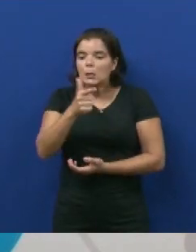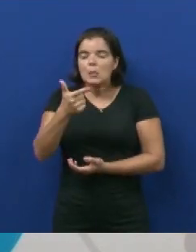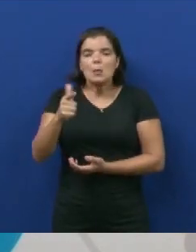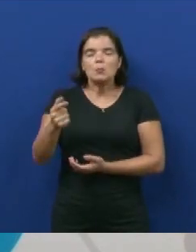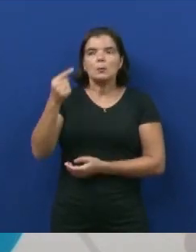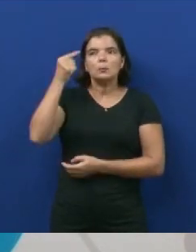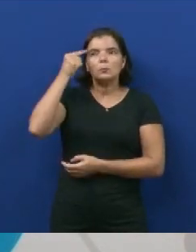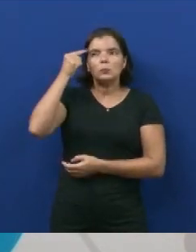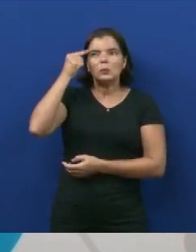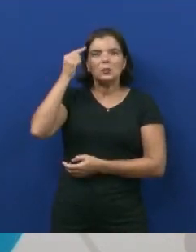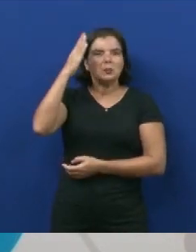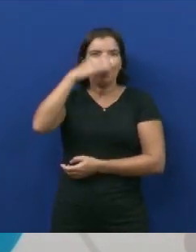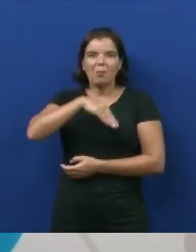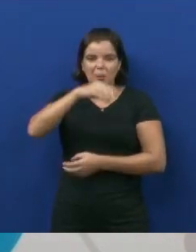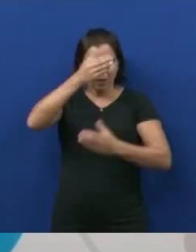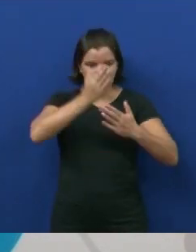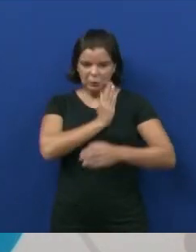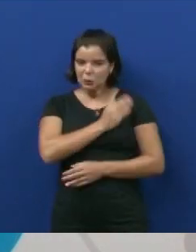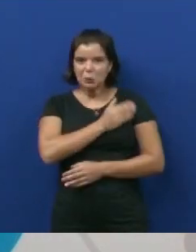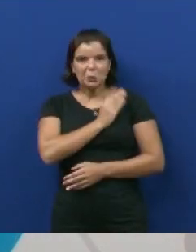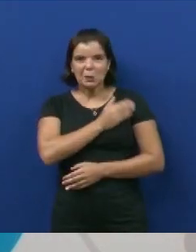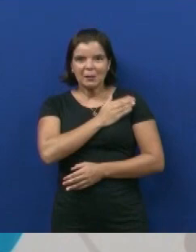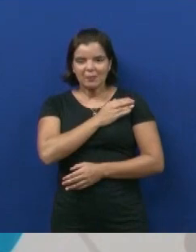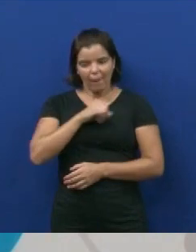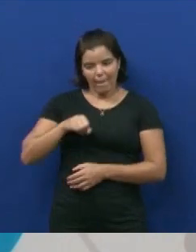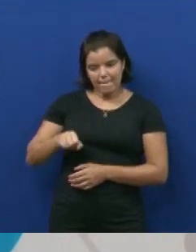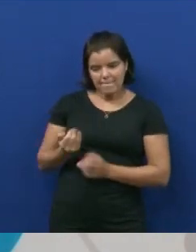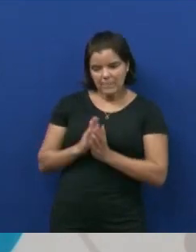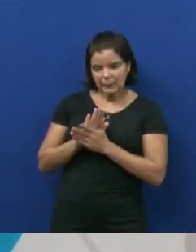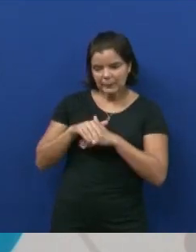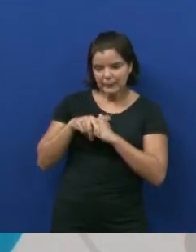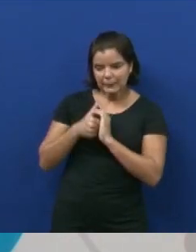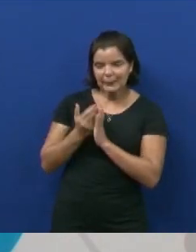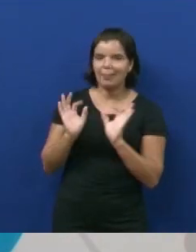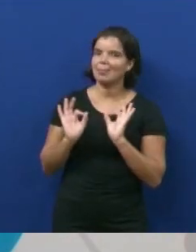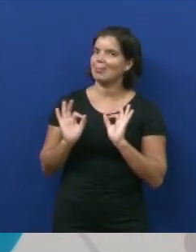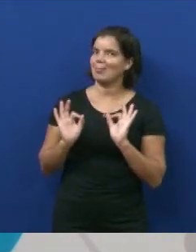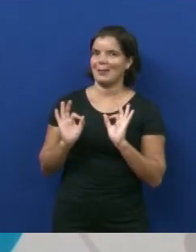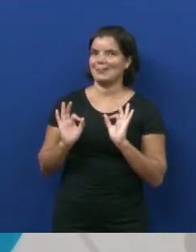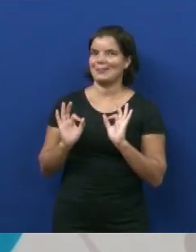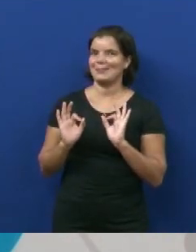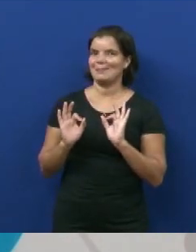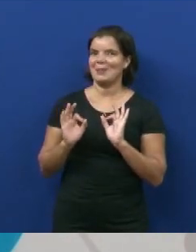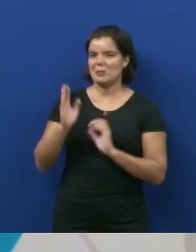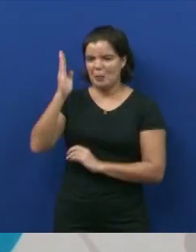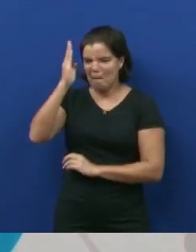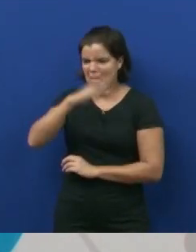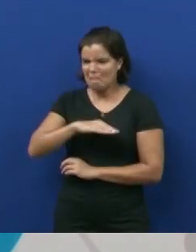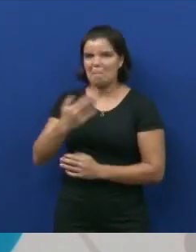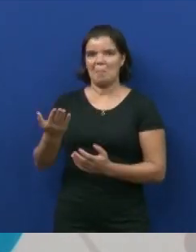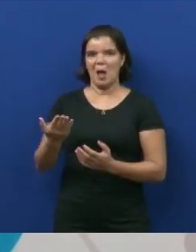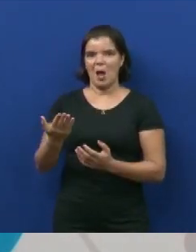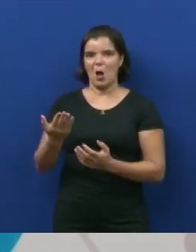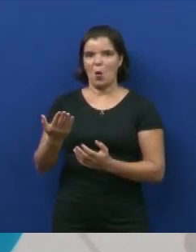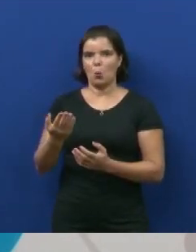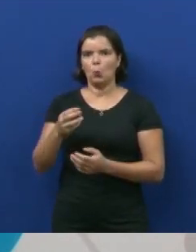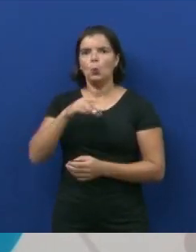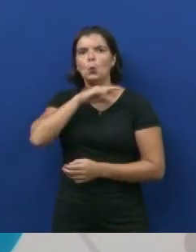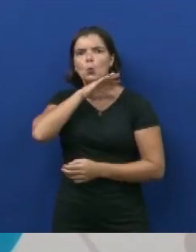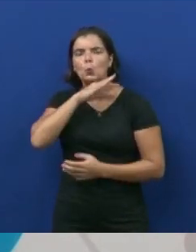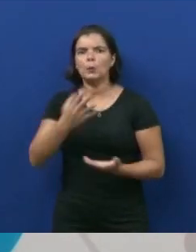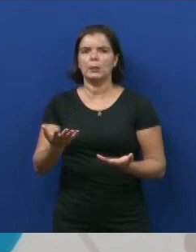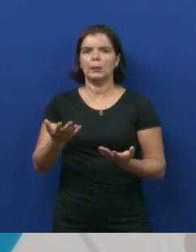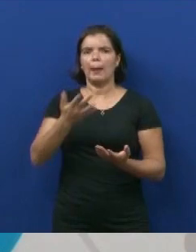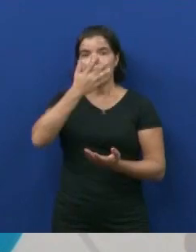aquela concepção de maldade, né, de tirar proveito, de ser hostil, de ser mal, de ser perverso.